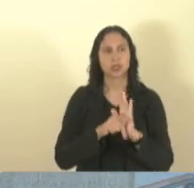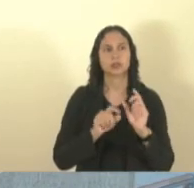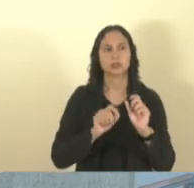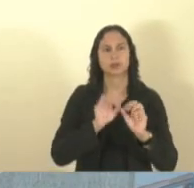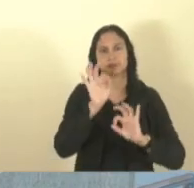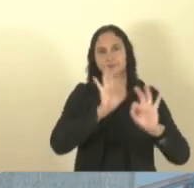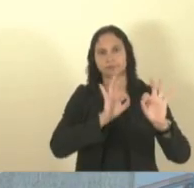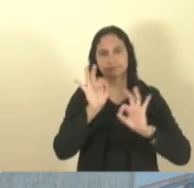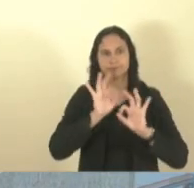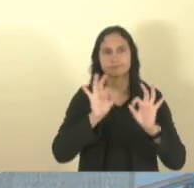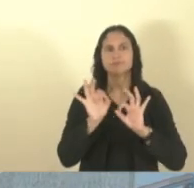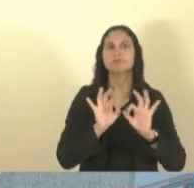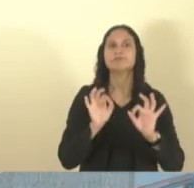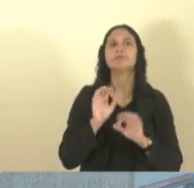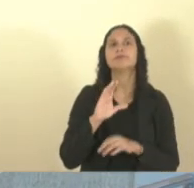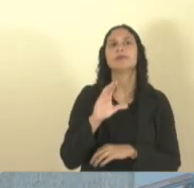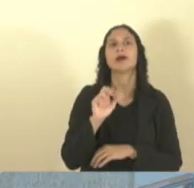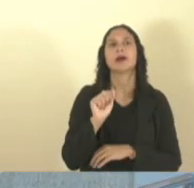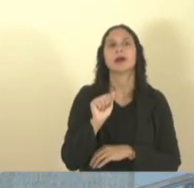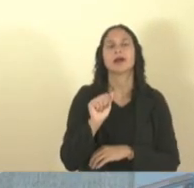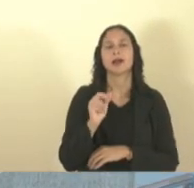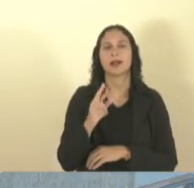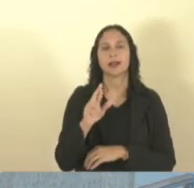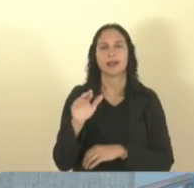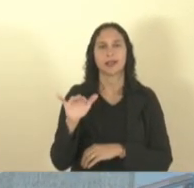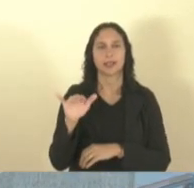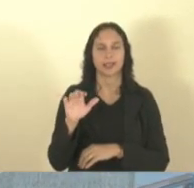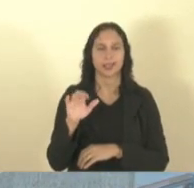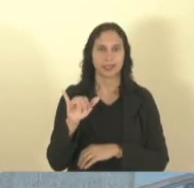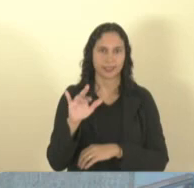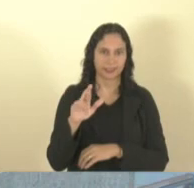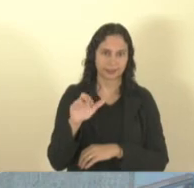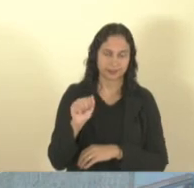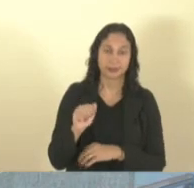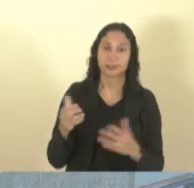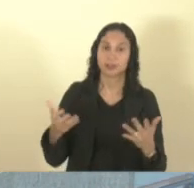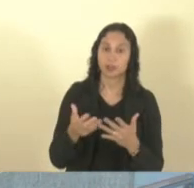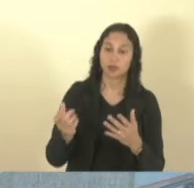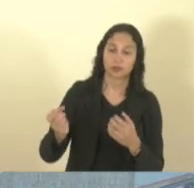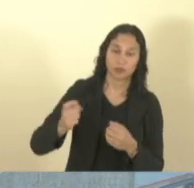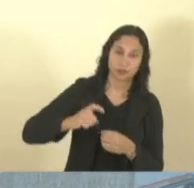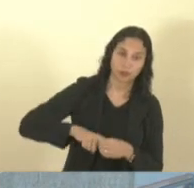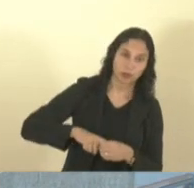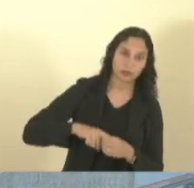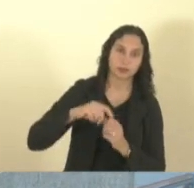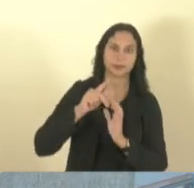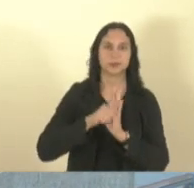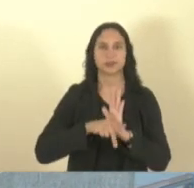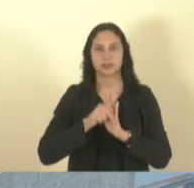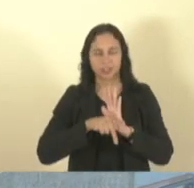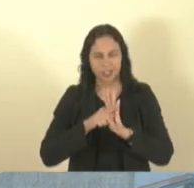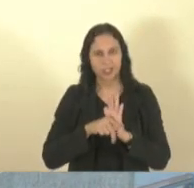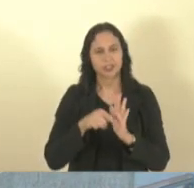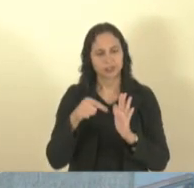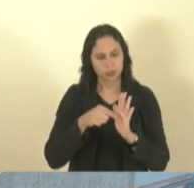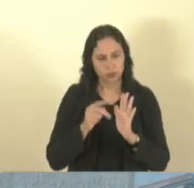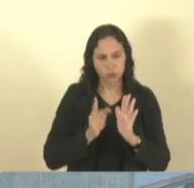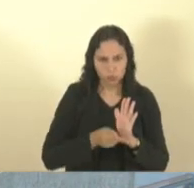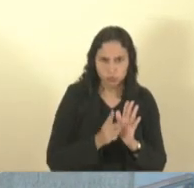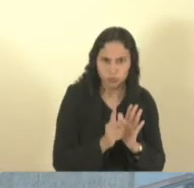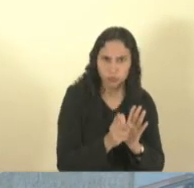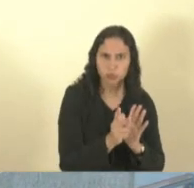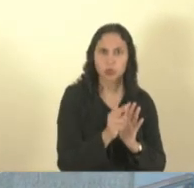das carreiras. Um segundo momento, nessa nova gestão, retomamos aquele projeto, demos sequência,